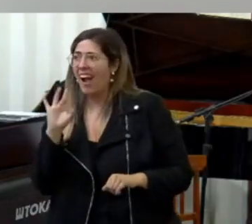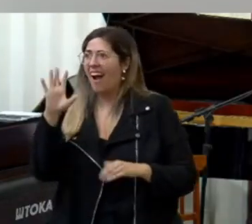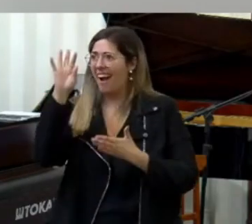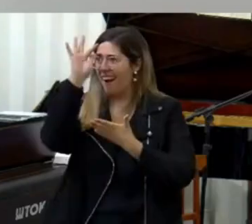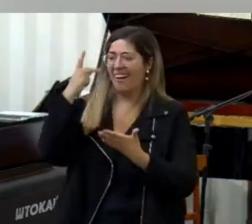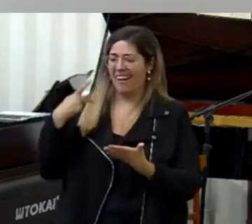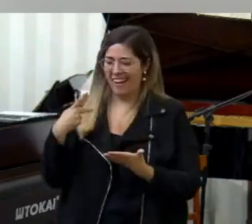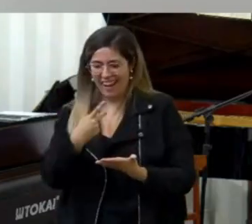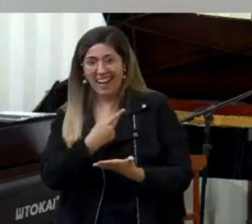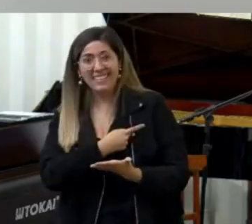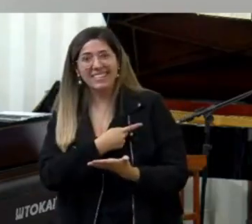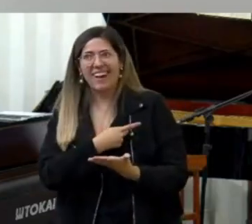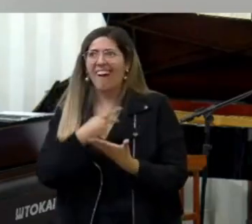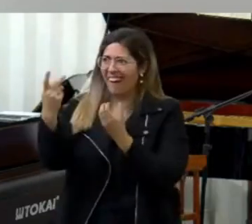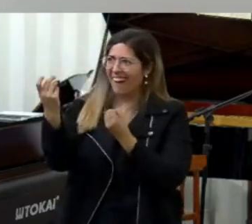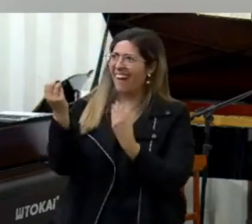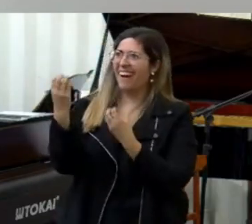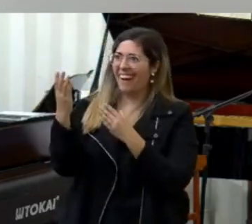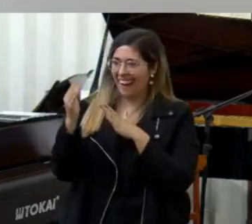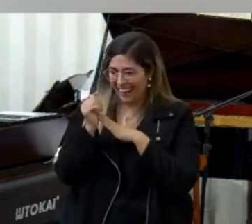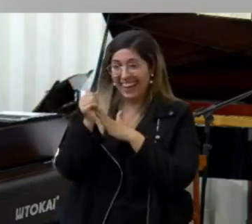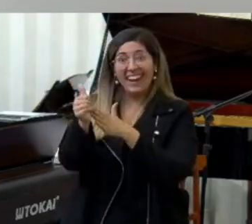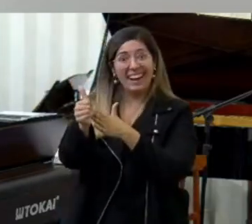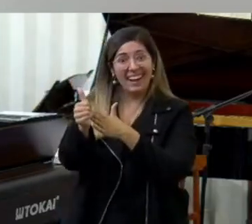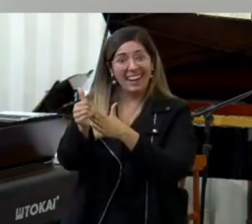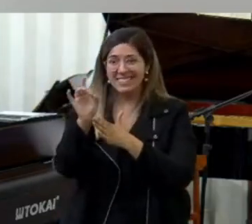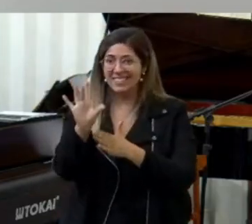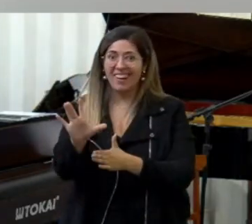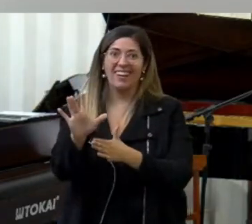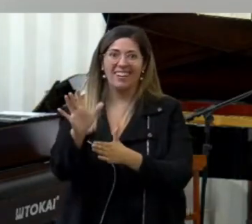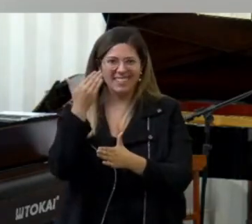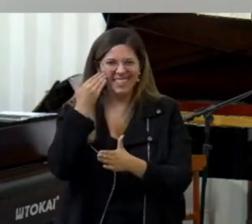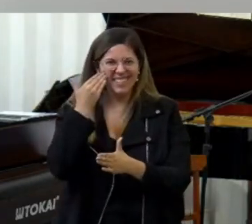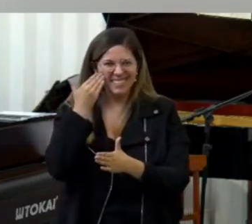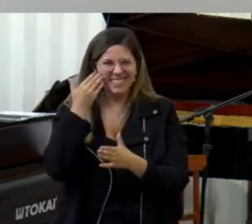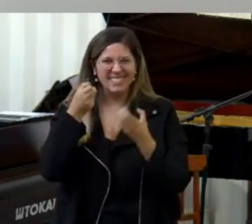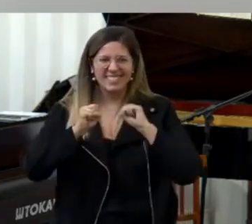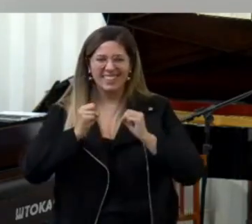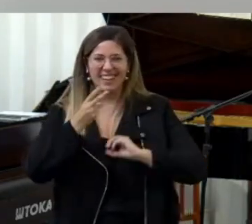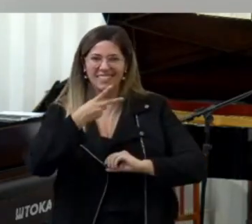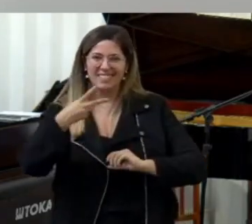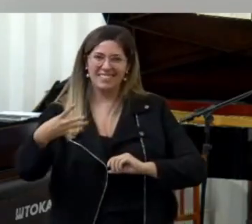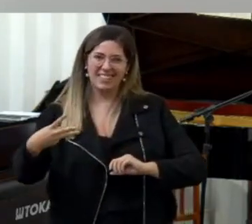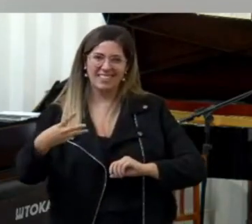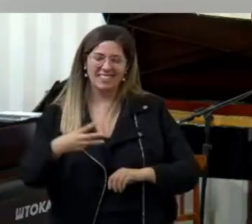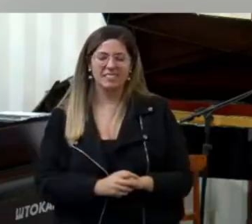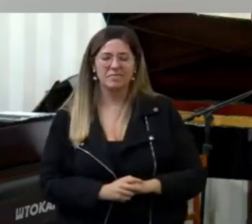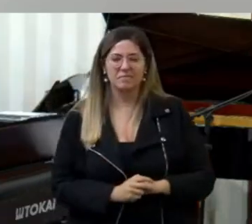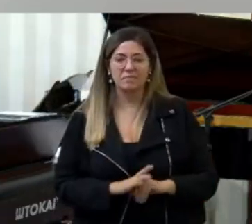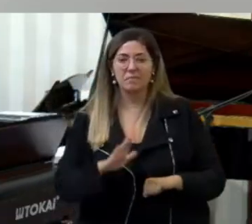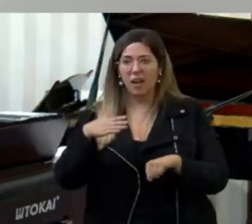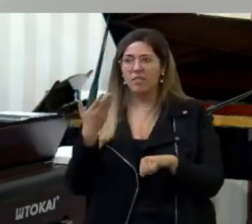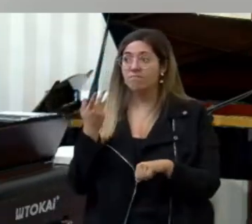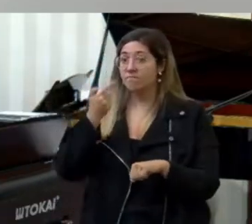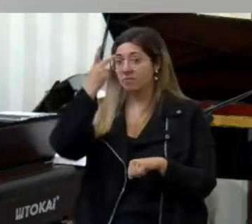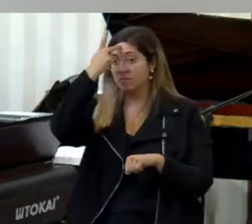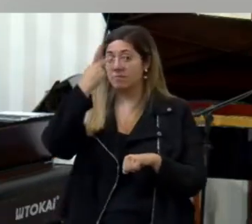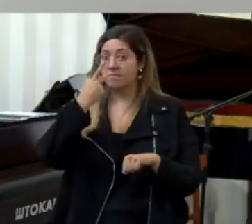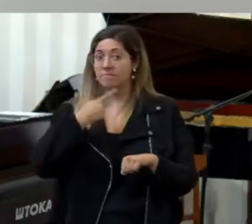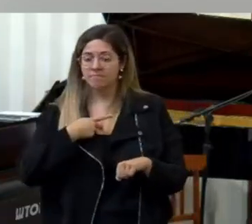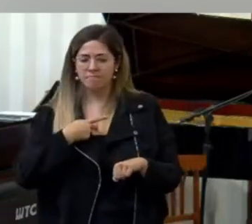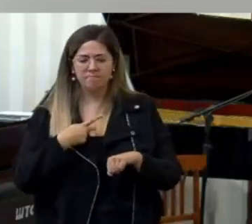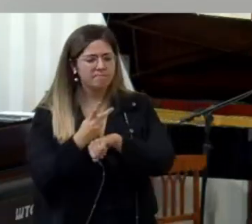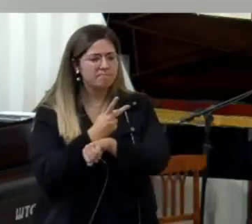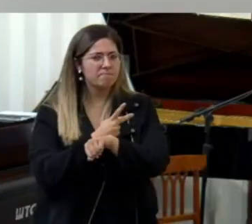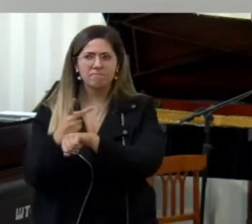o pastor. Davi diz, Salmo 23. Só Ele. Agora, quando eu busco essa segurança